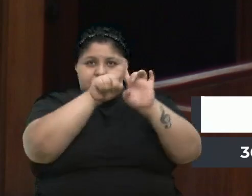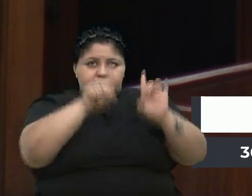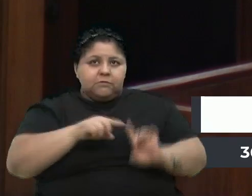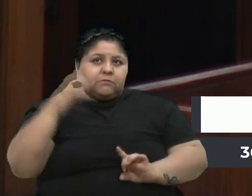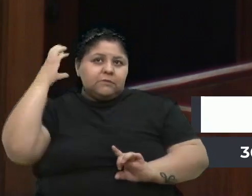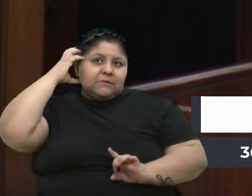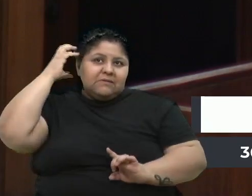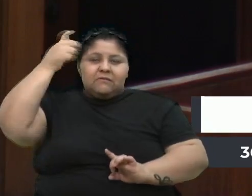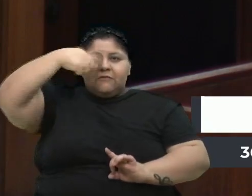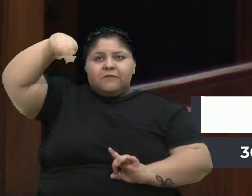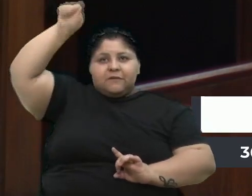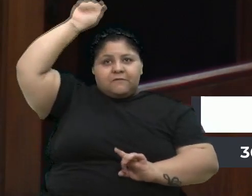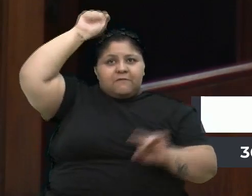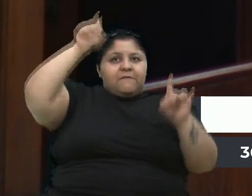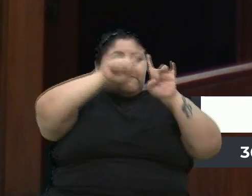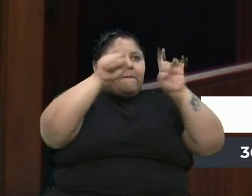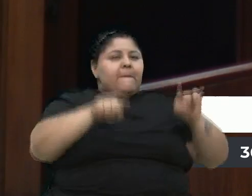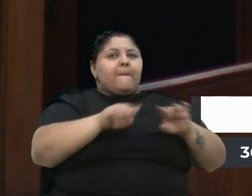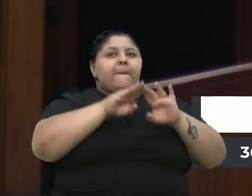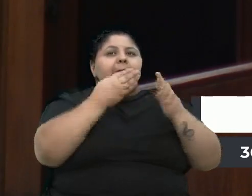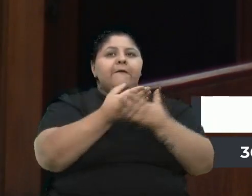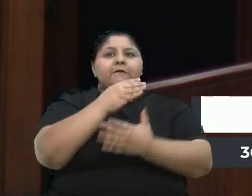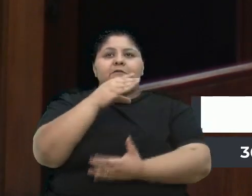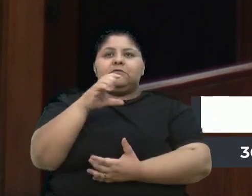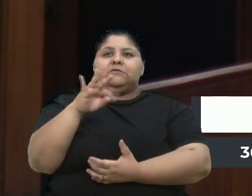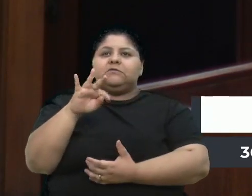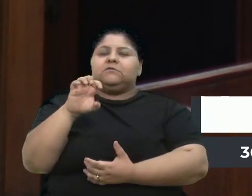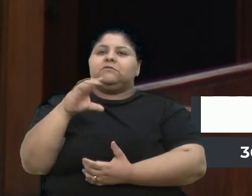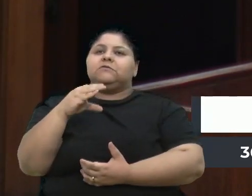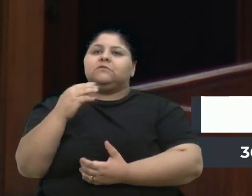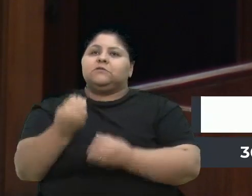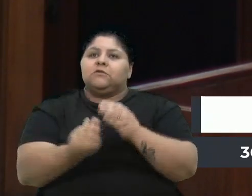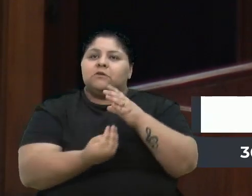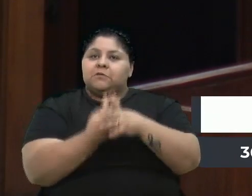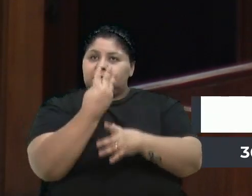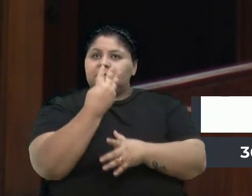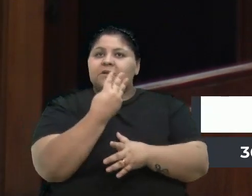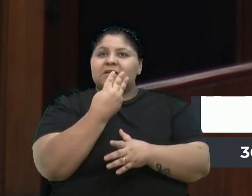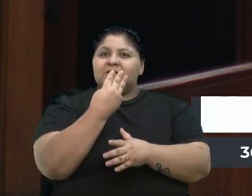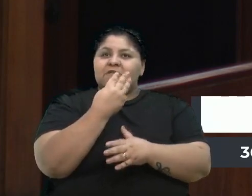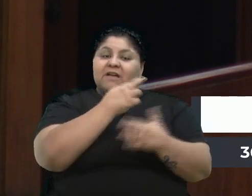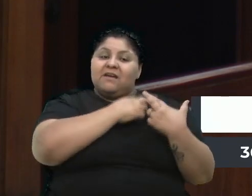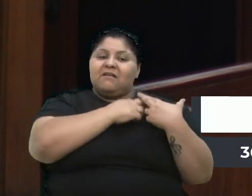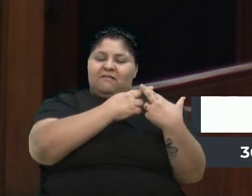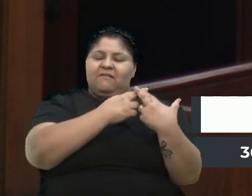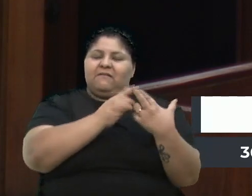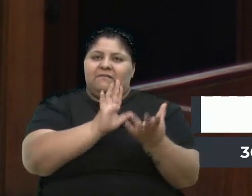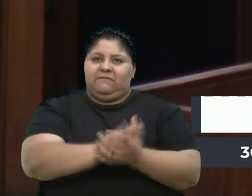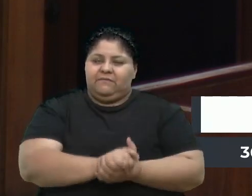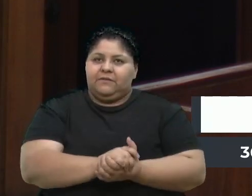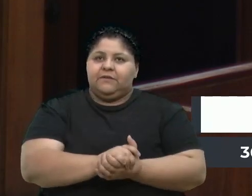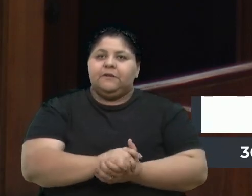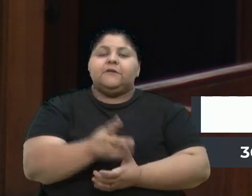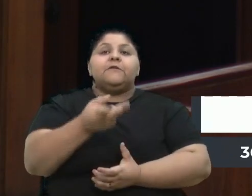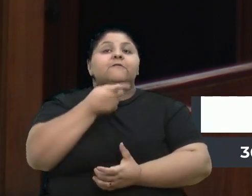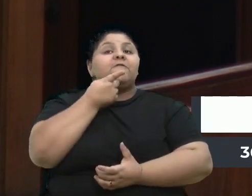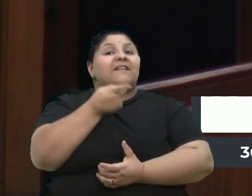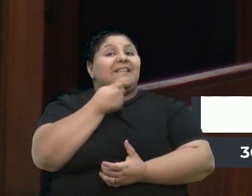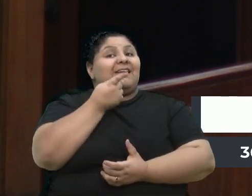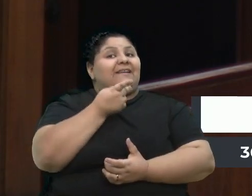da UX, aos servidores da escola do CETEC, no qual a Fundação é responsável. Dizer